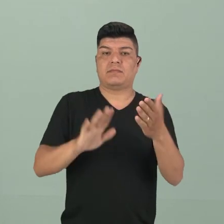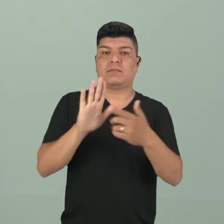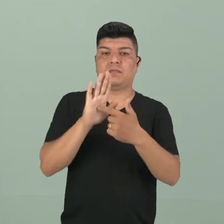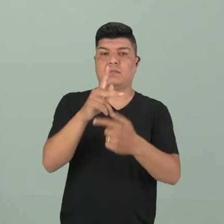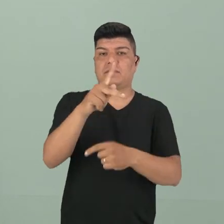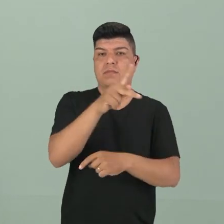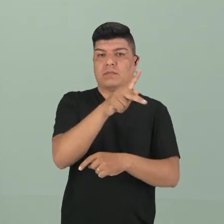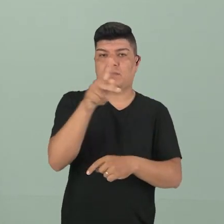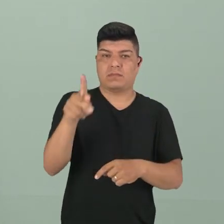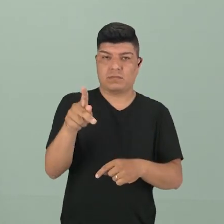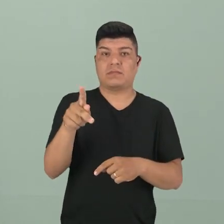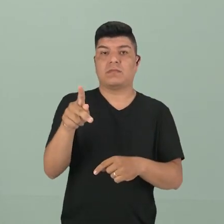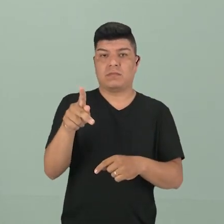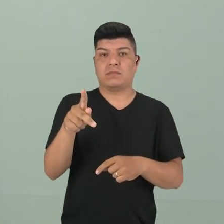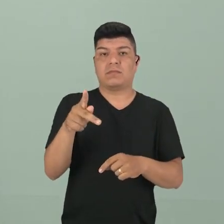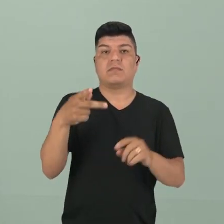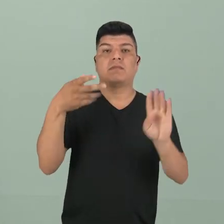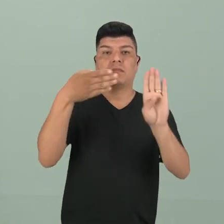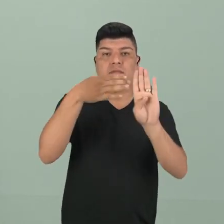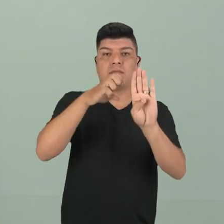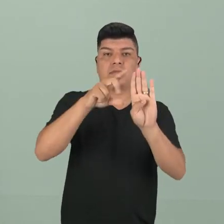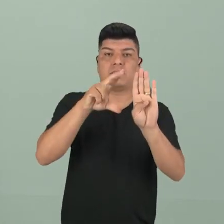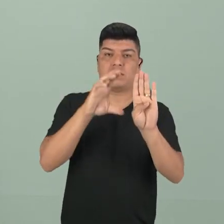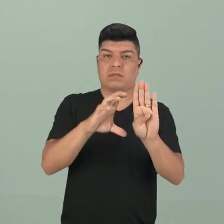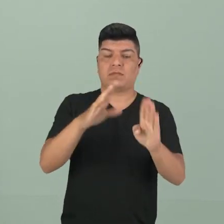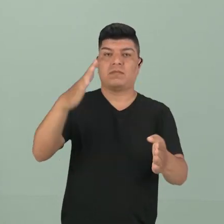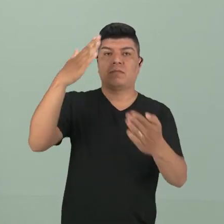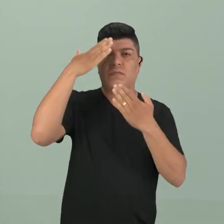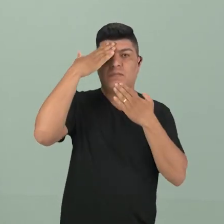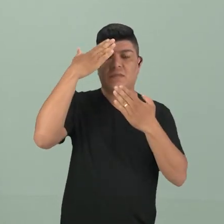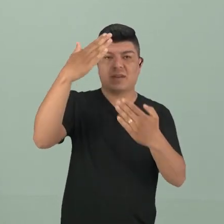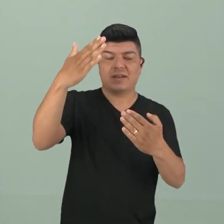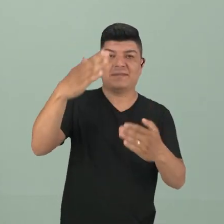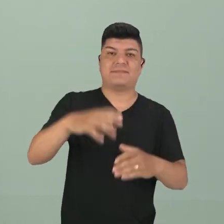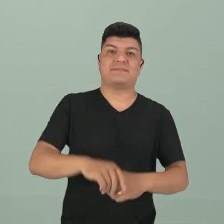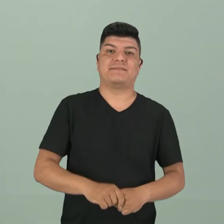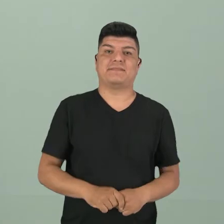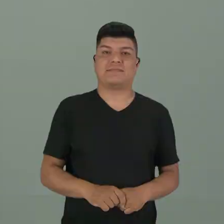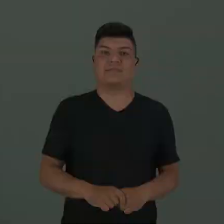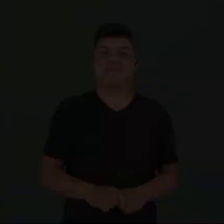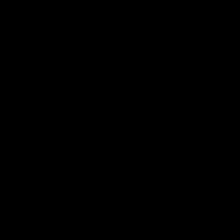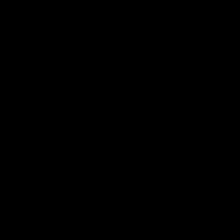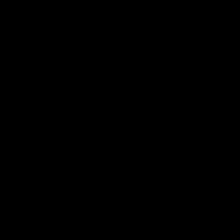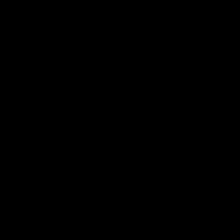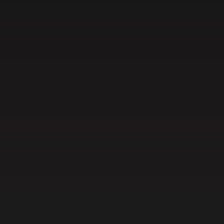propostas pelo seu professor e também acesse a nossa plataforma Eduque. Obrigada!